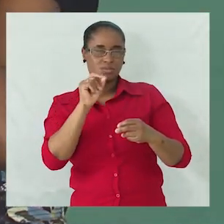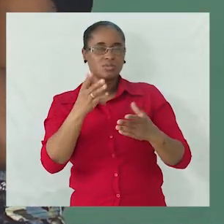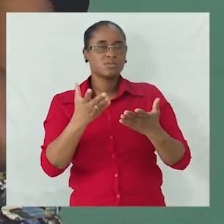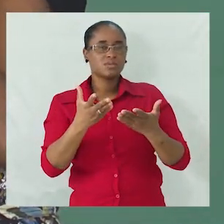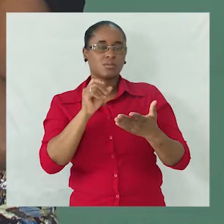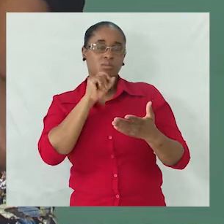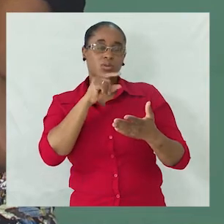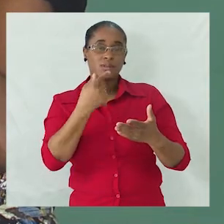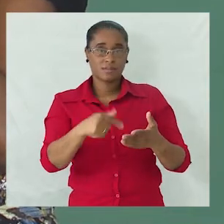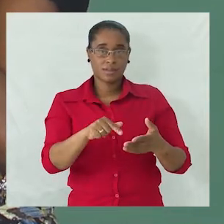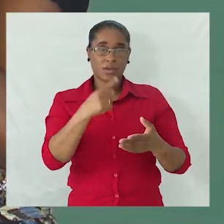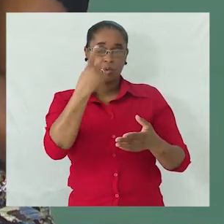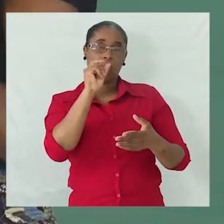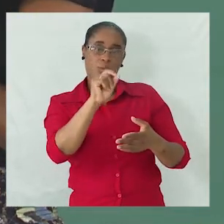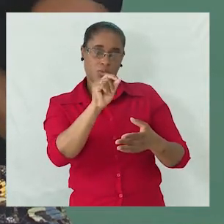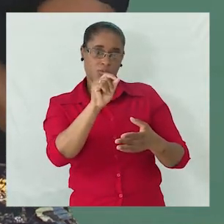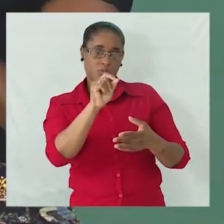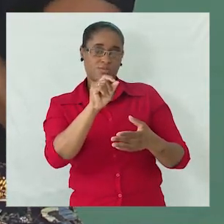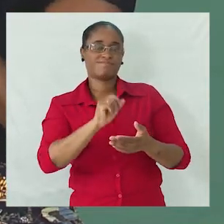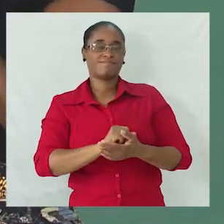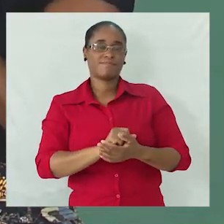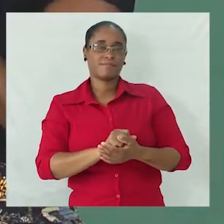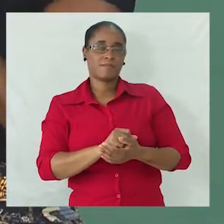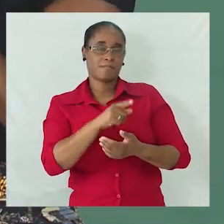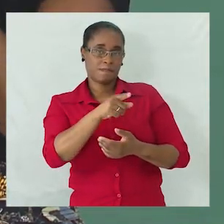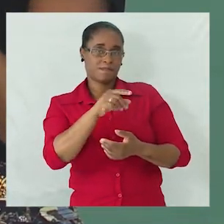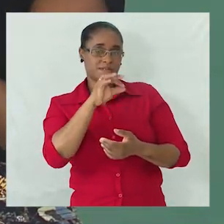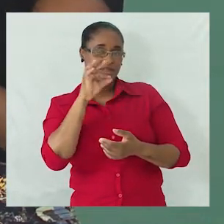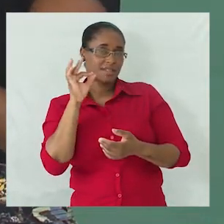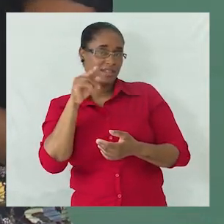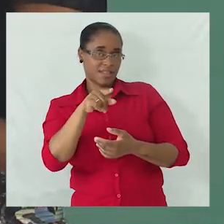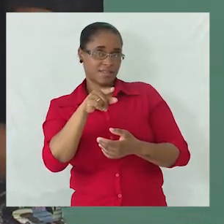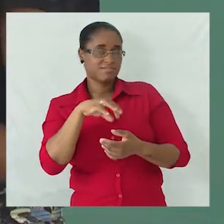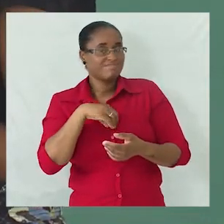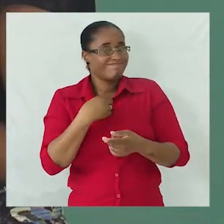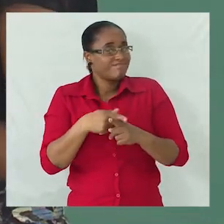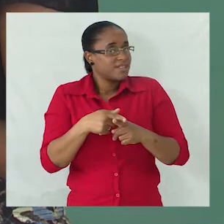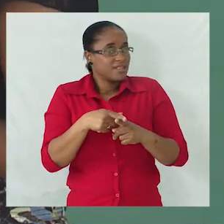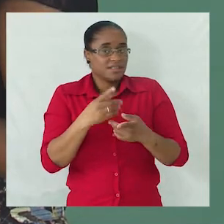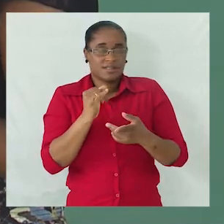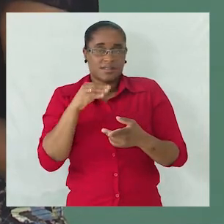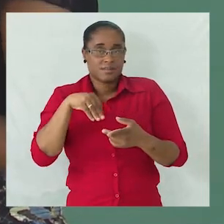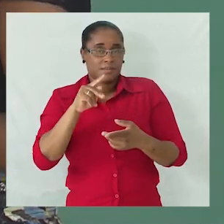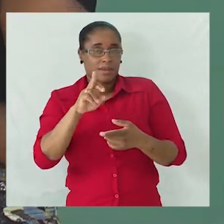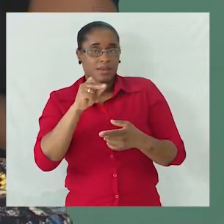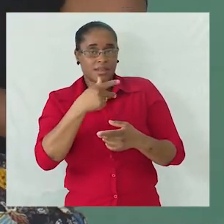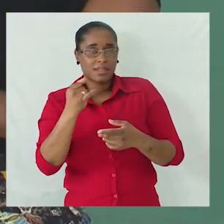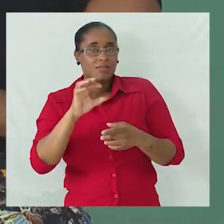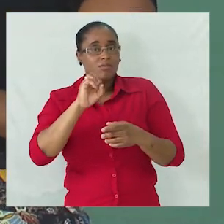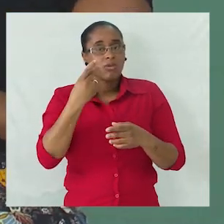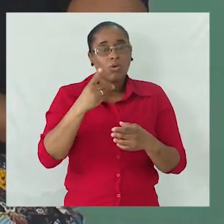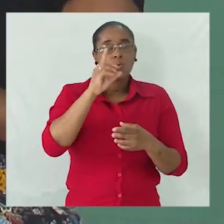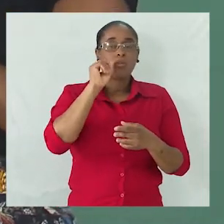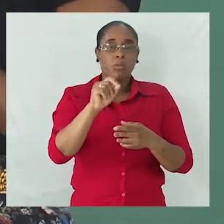Pode ter um ponto final, a sinalizar essa intenção imperativa, ou então ponto de